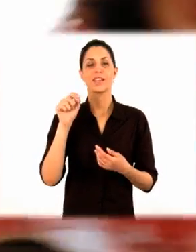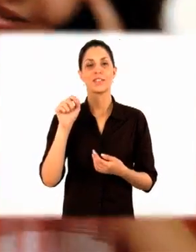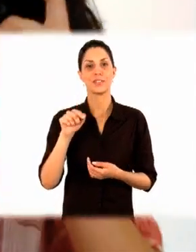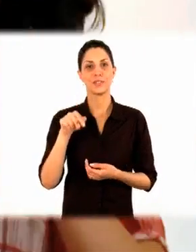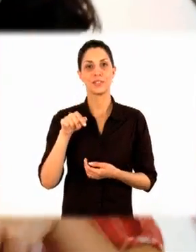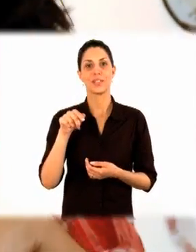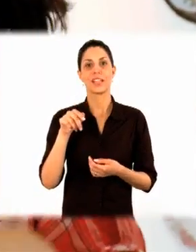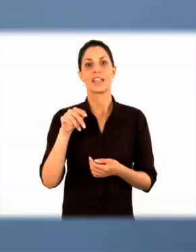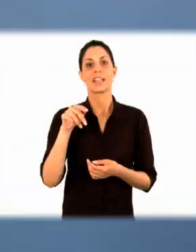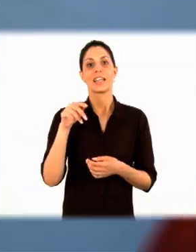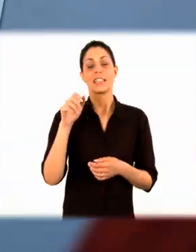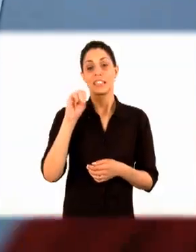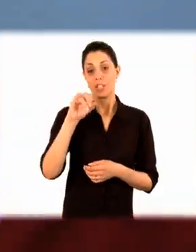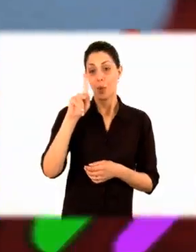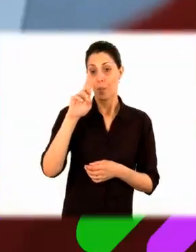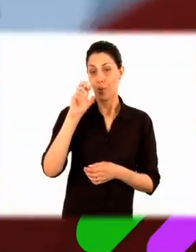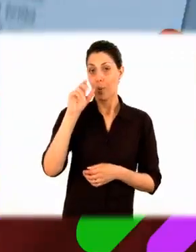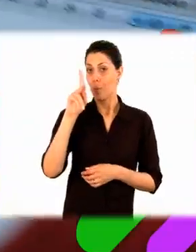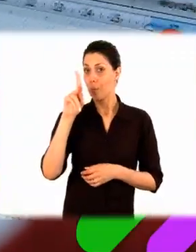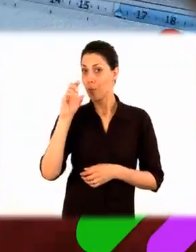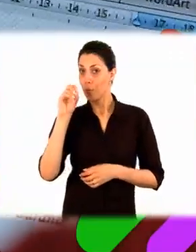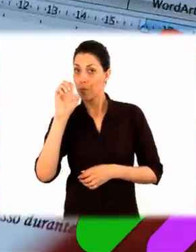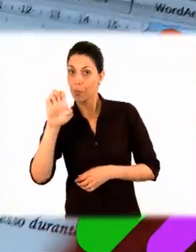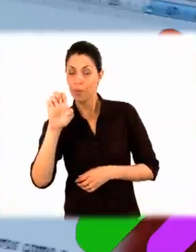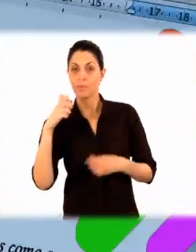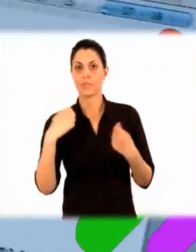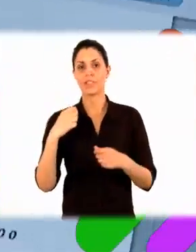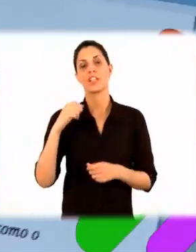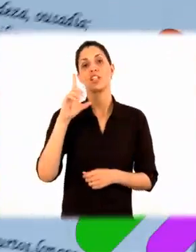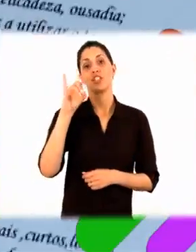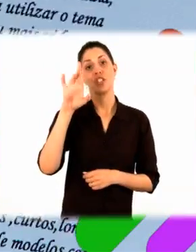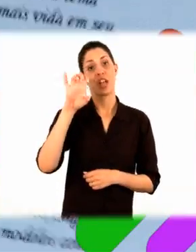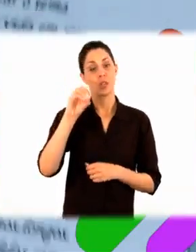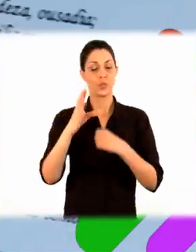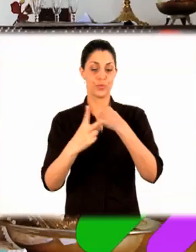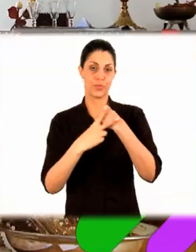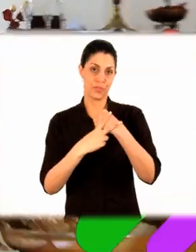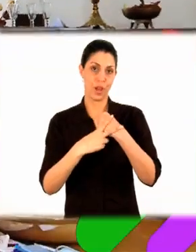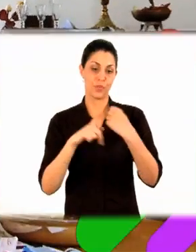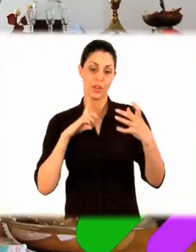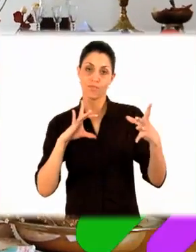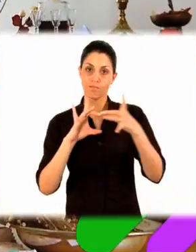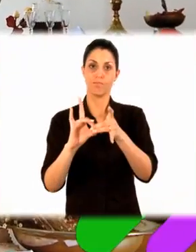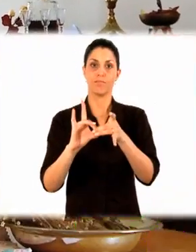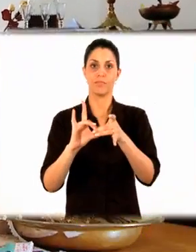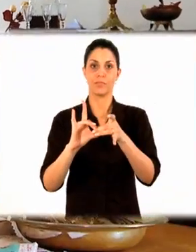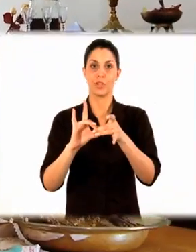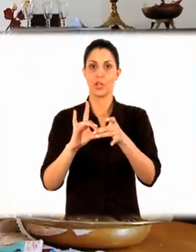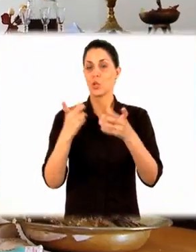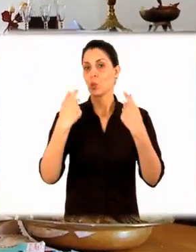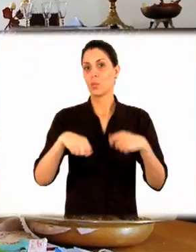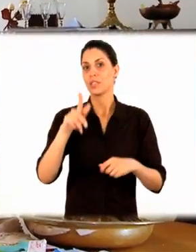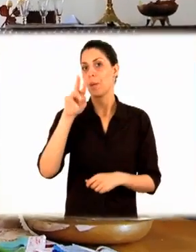a... Quem propõe algo ou alguma coisa. Ele é um verbo transitivo direto. Ele vai se conectar diretamente